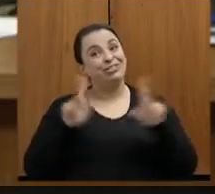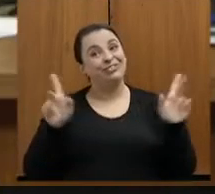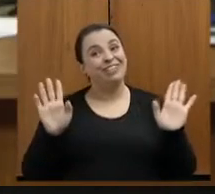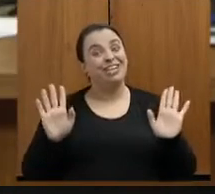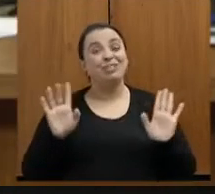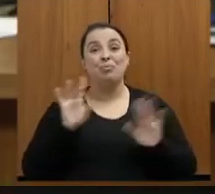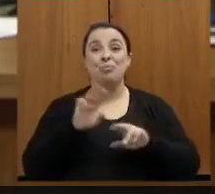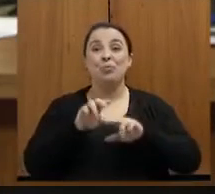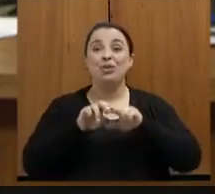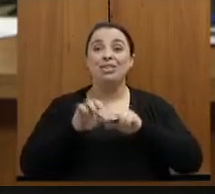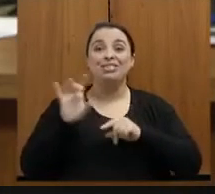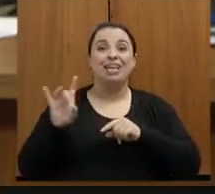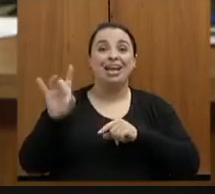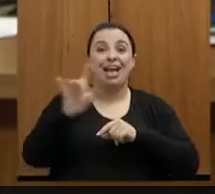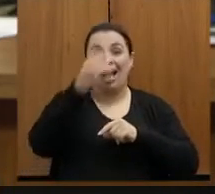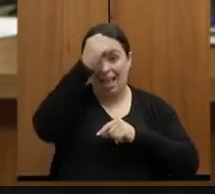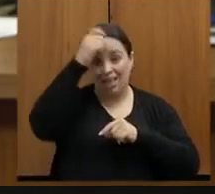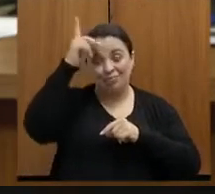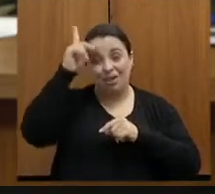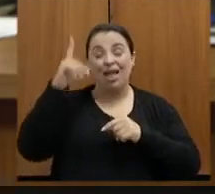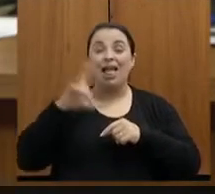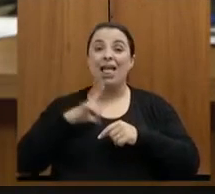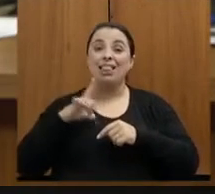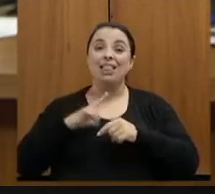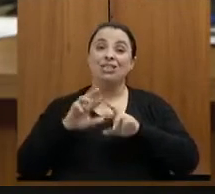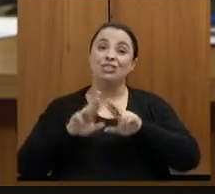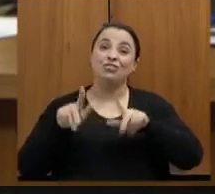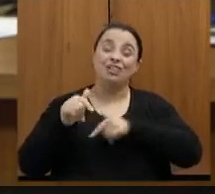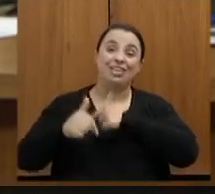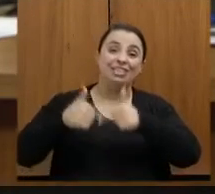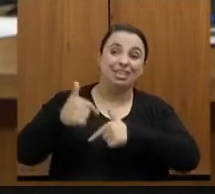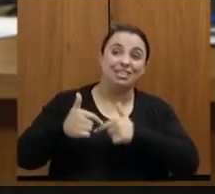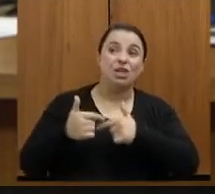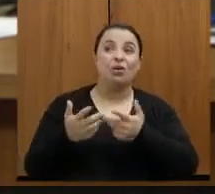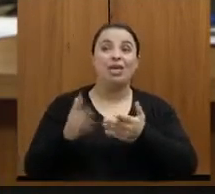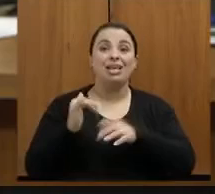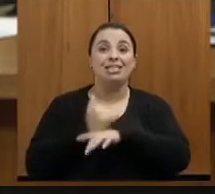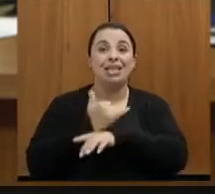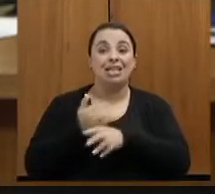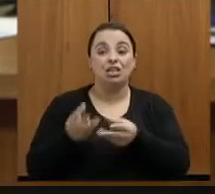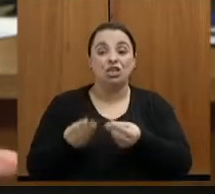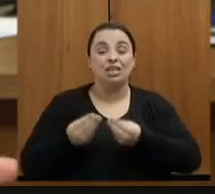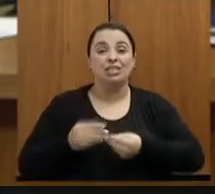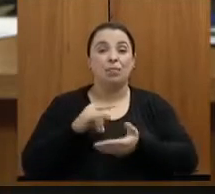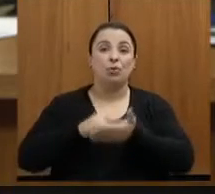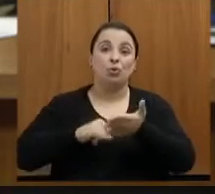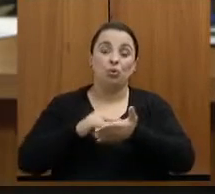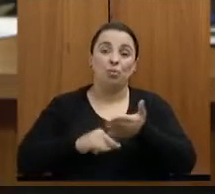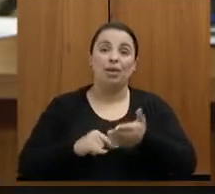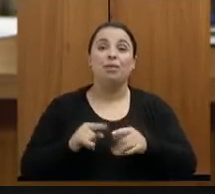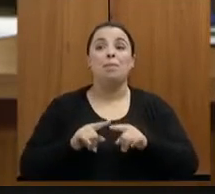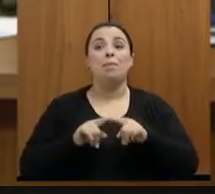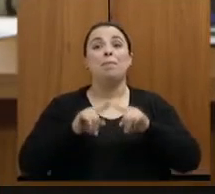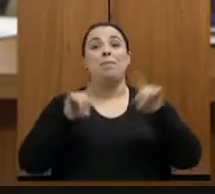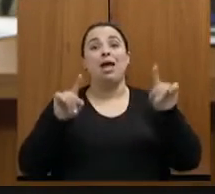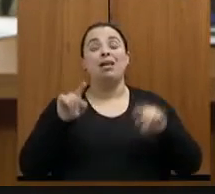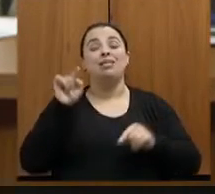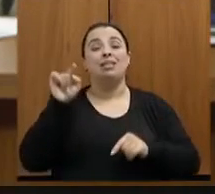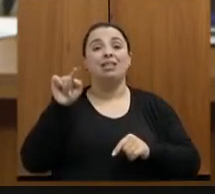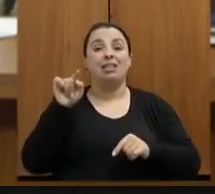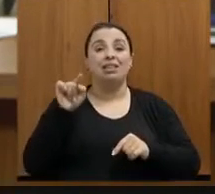forma como tem a expectativa de receber a documentação. Mas a gente tem, sim, lá no Vale do Aço, acho que por isso que a gente tem um programa